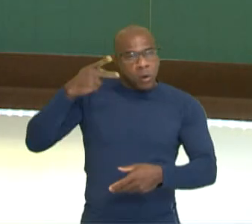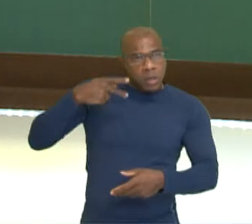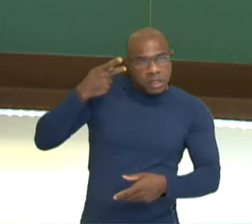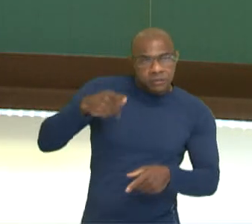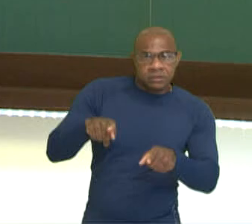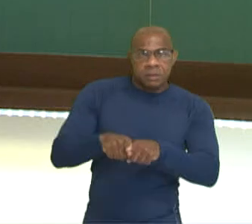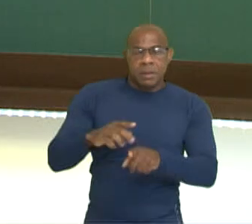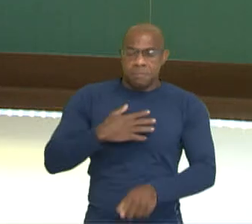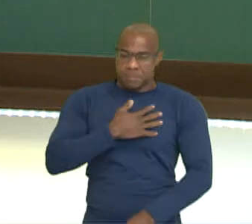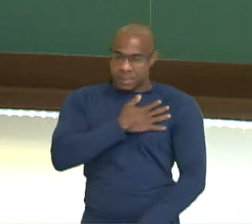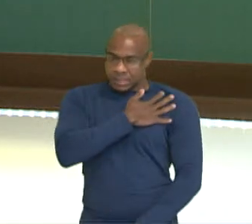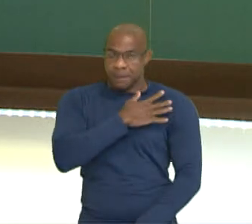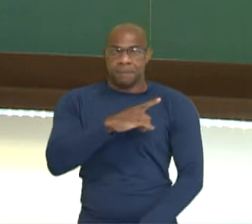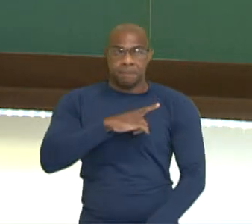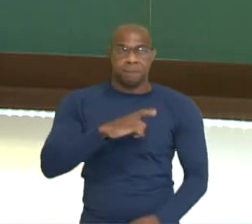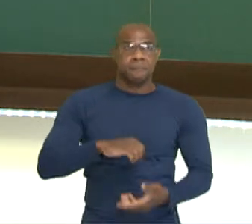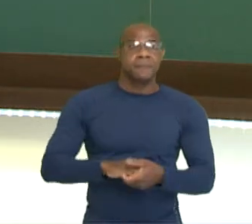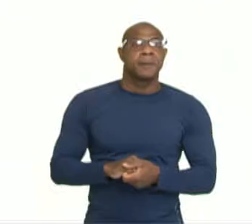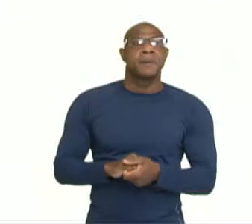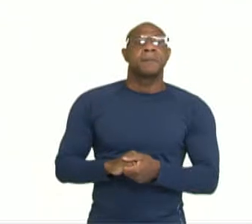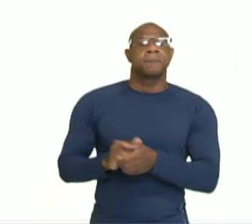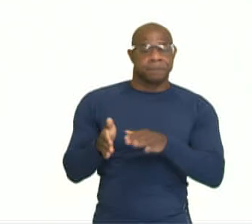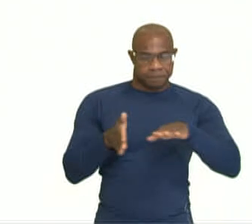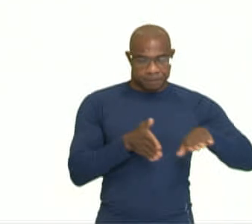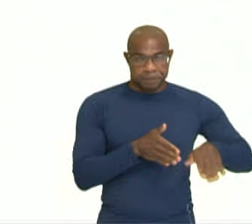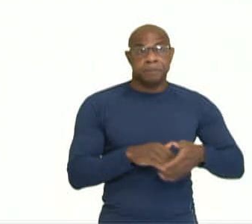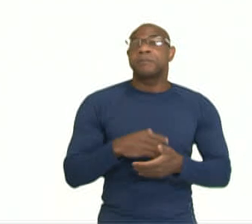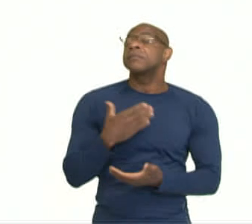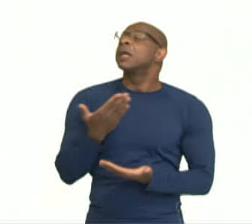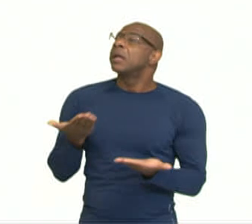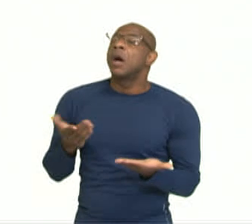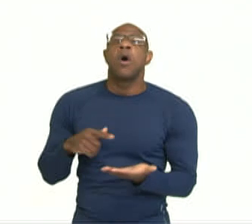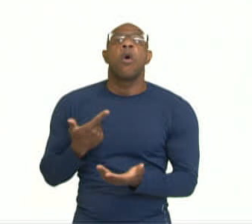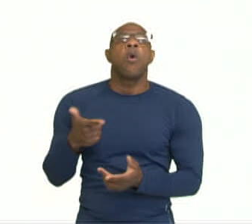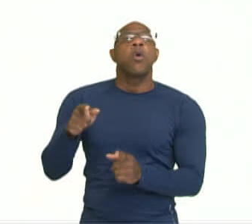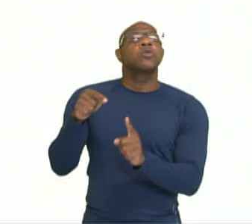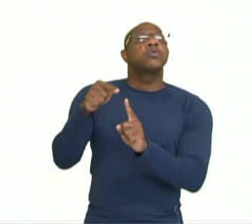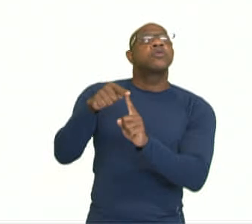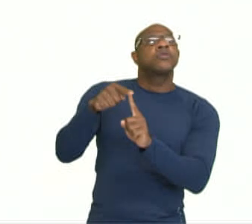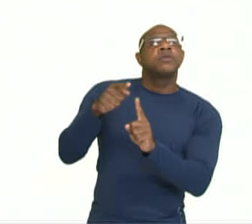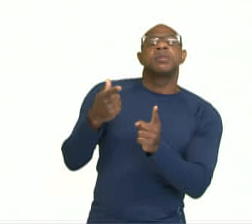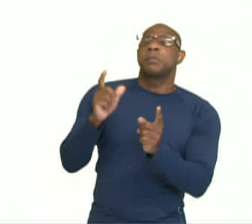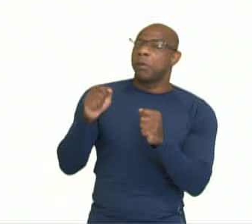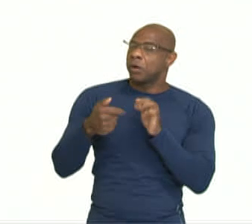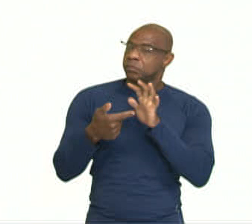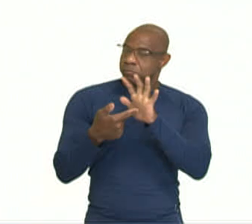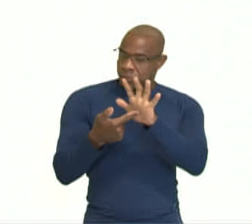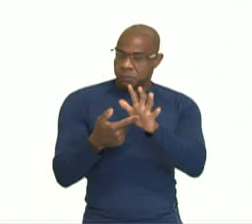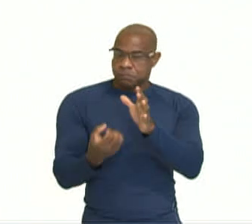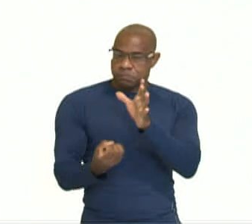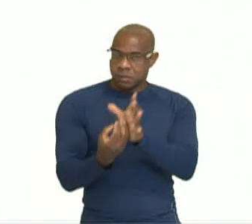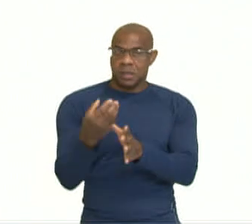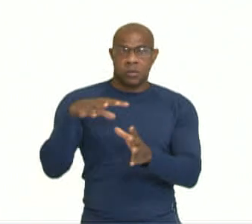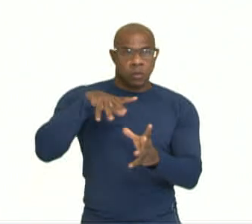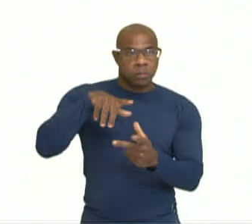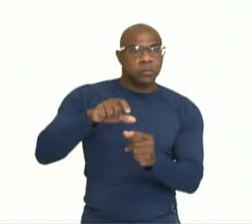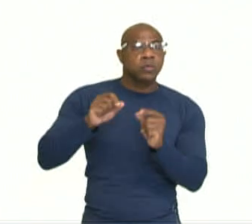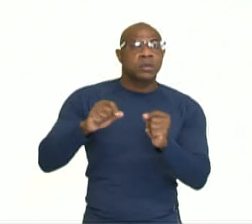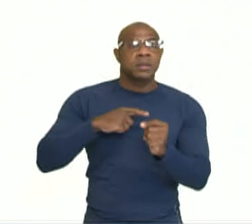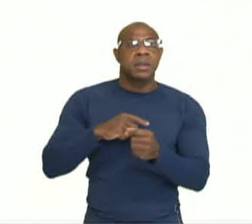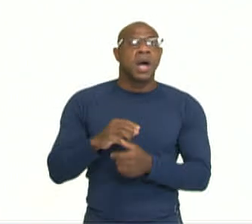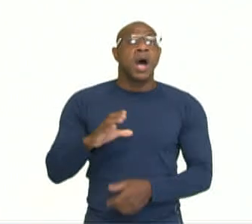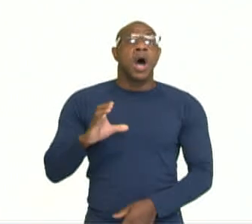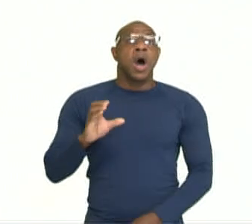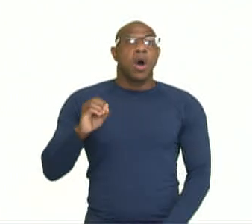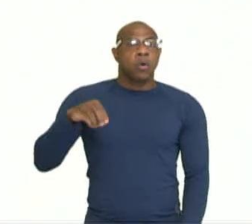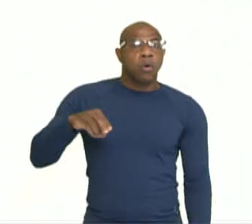e militar. Avançando mais um pouquinho, outros tipos que podem vir a aparecer neste mundo, nós temos a confederação.